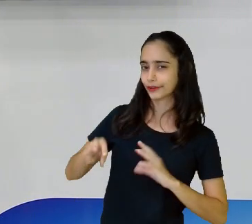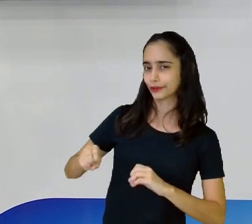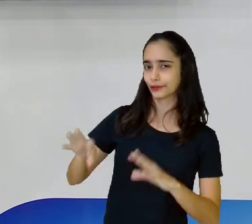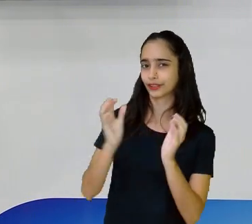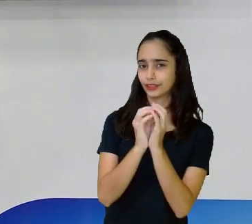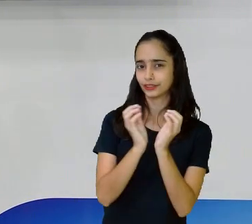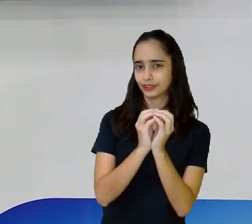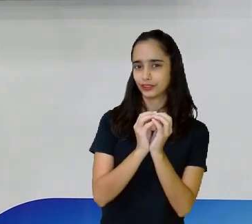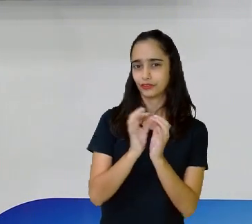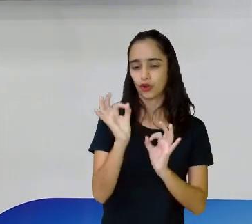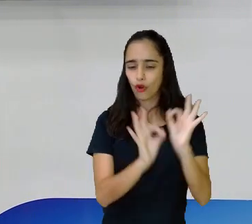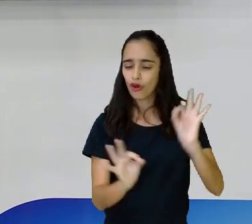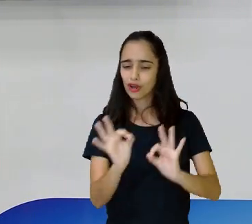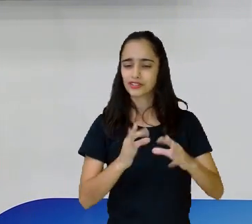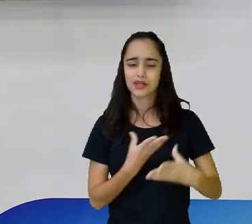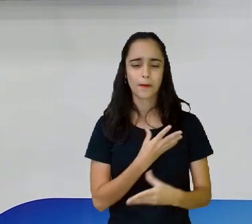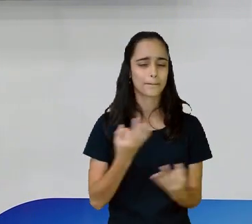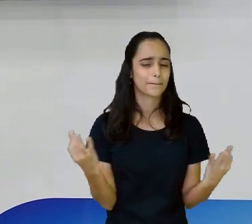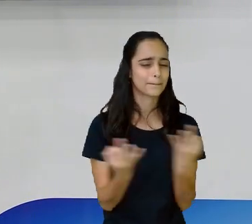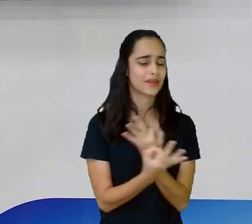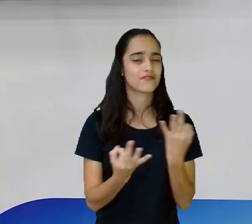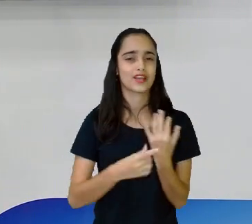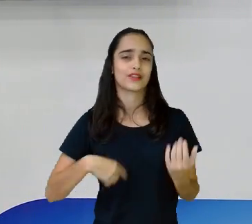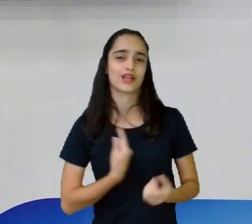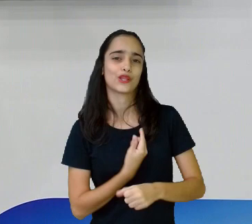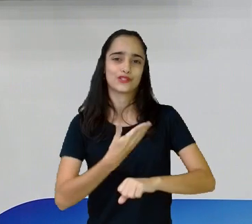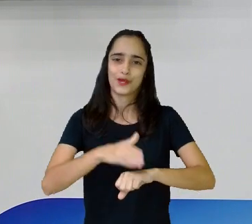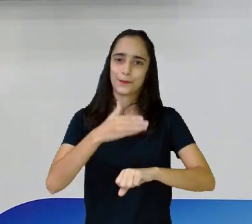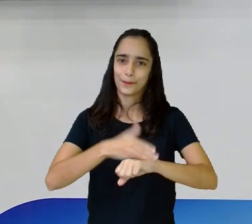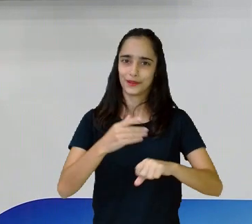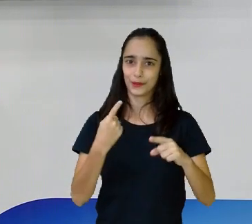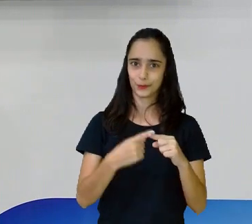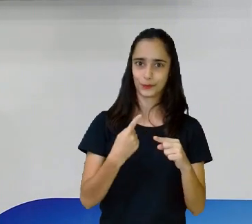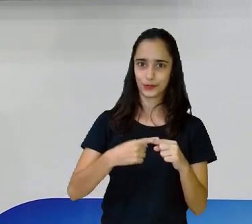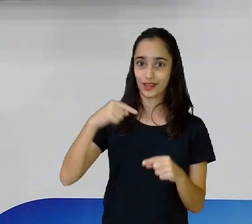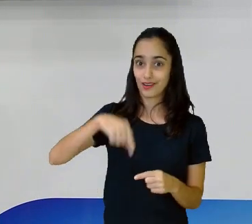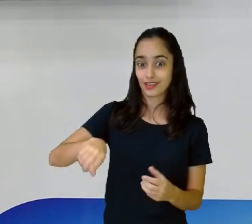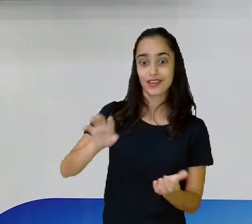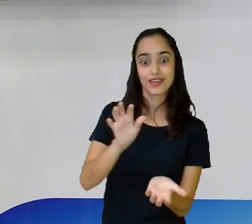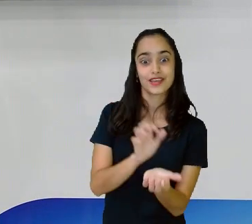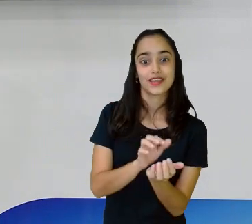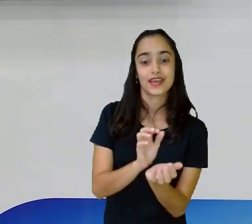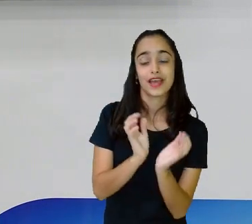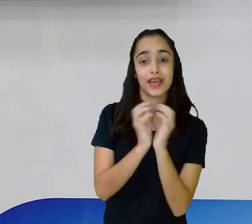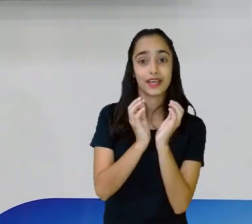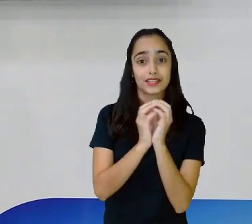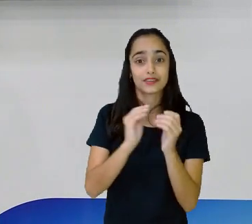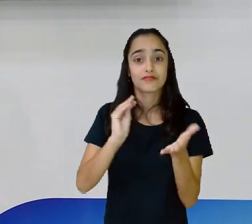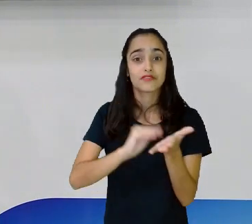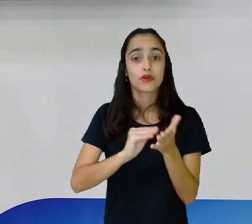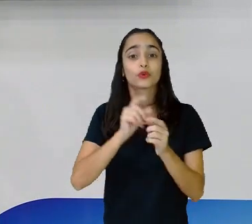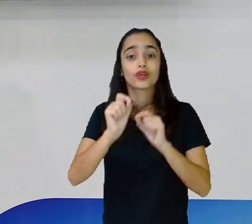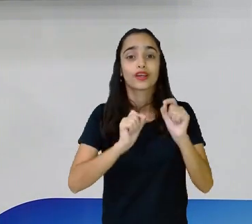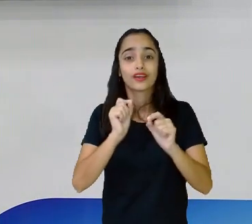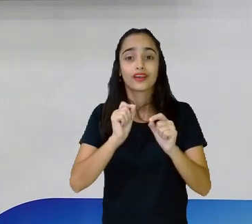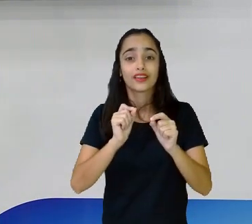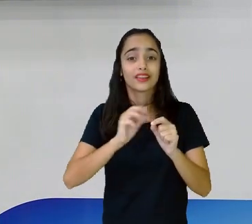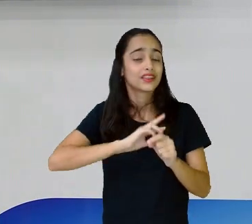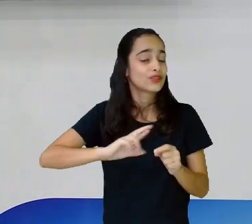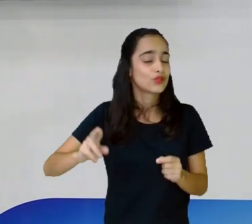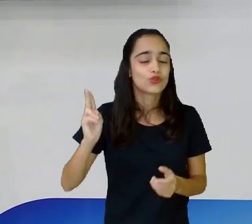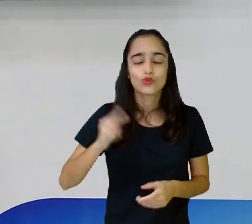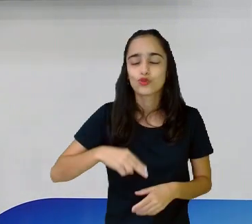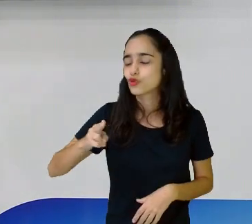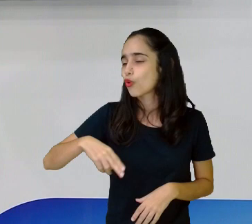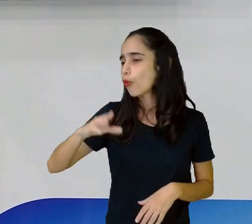funcionam perfeitamente na nossa prática, né? Até porque Recife o que não falta é ponte. Então,